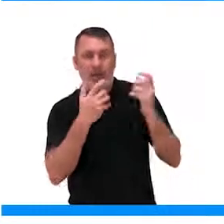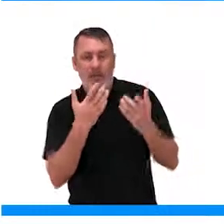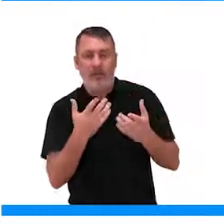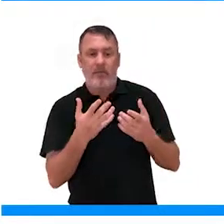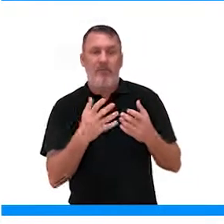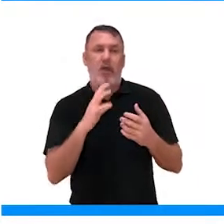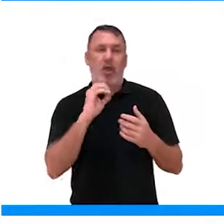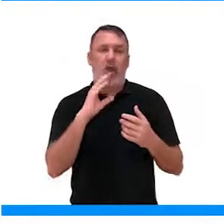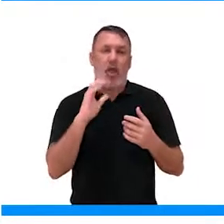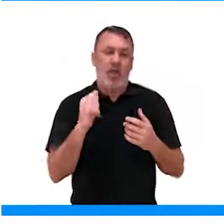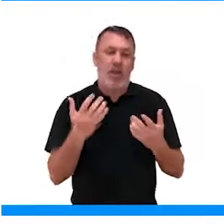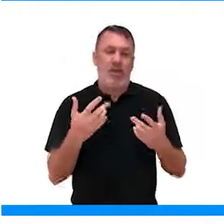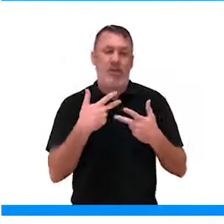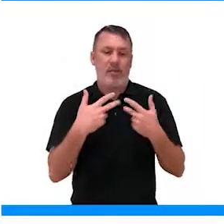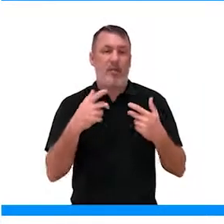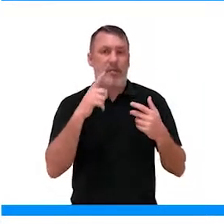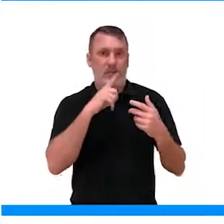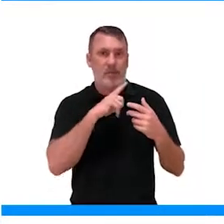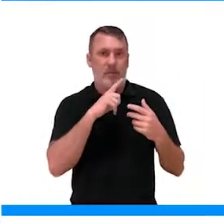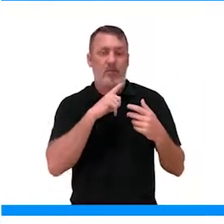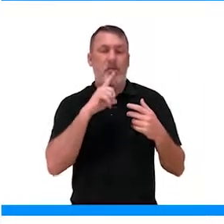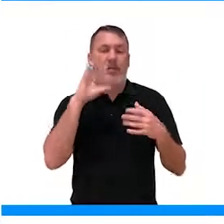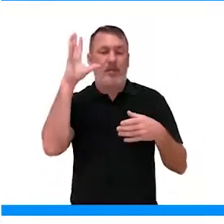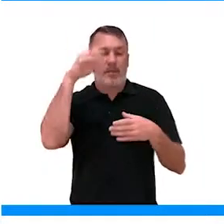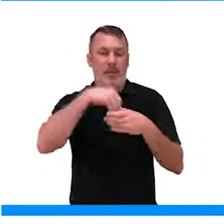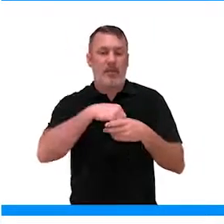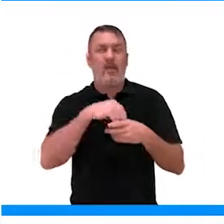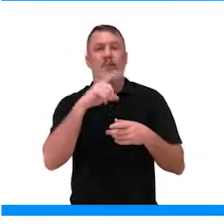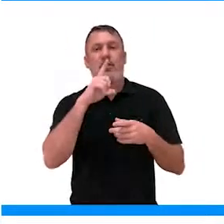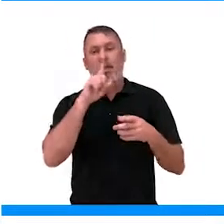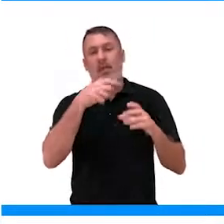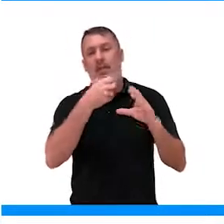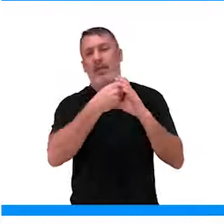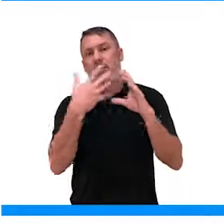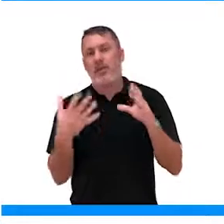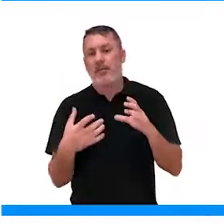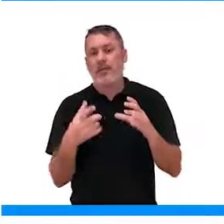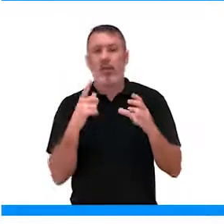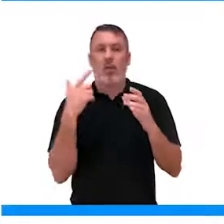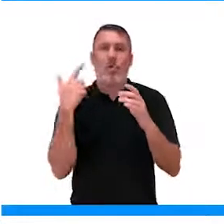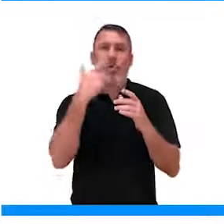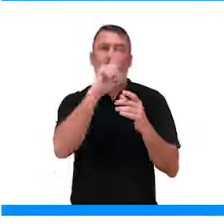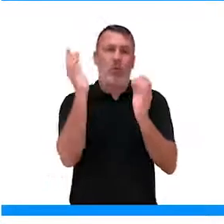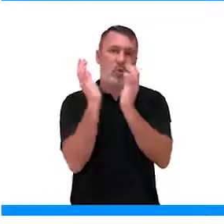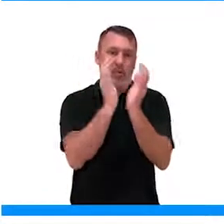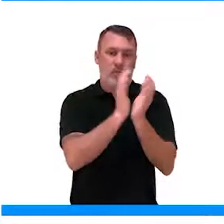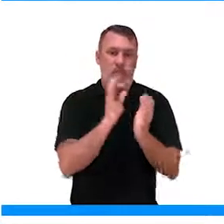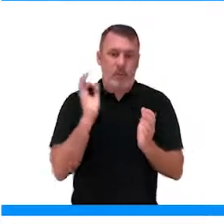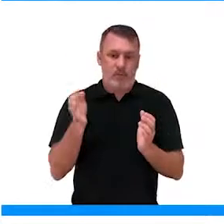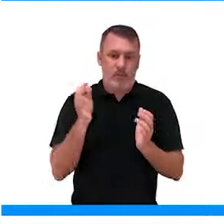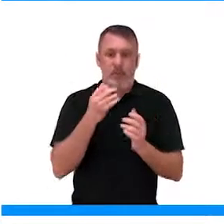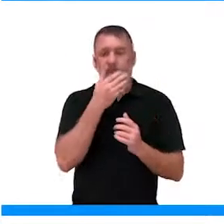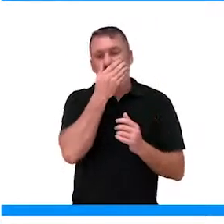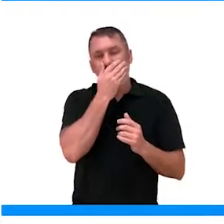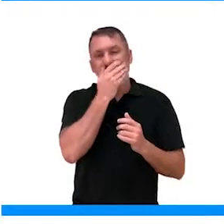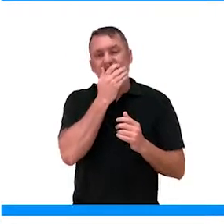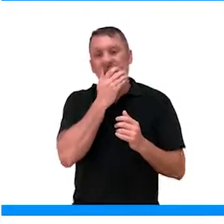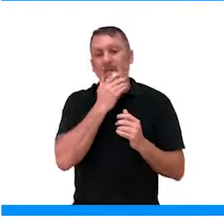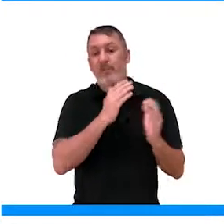da palavra Coca-Cola, tudo isso une características de outros gêneros